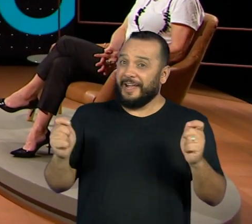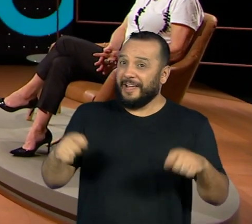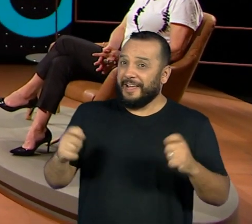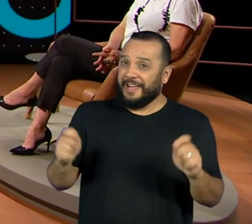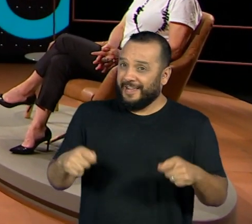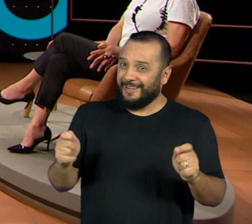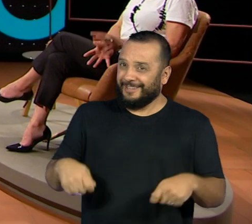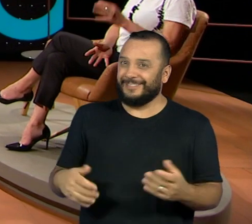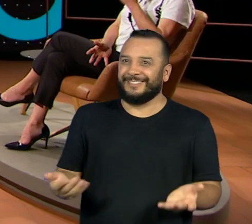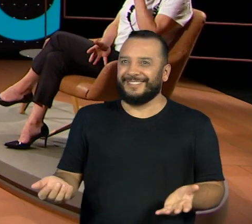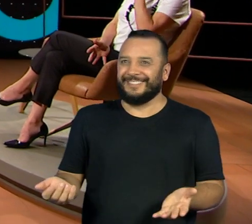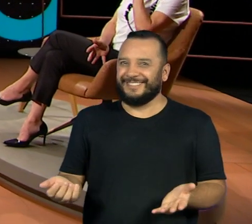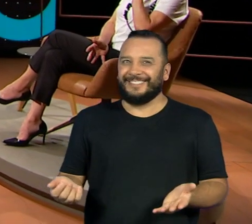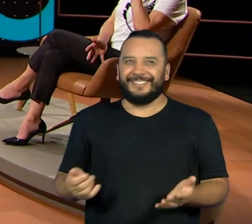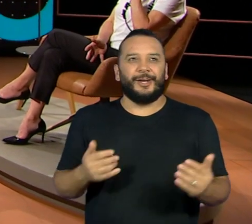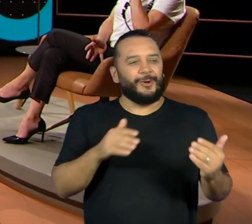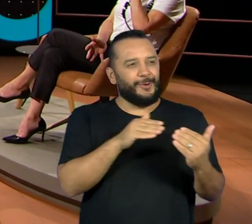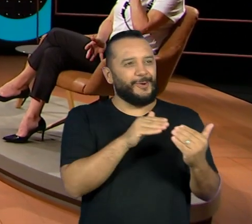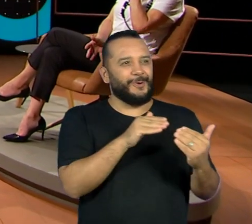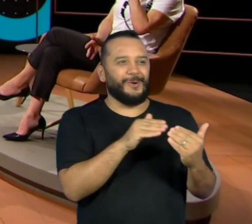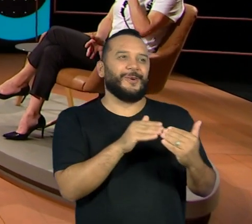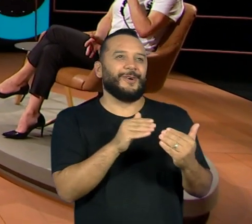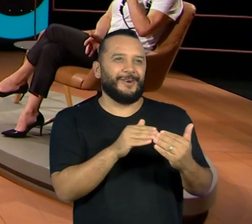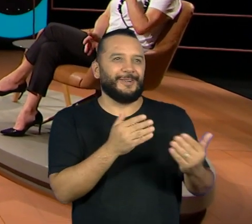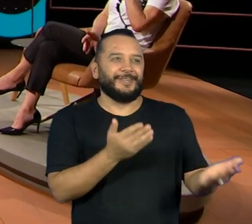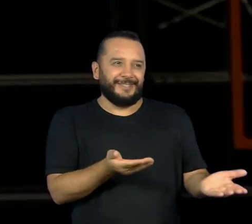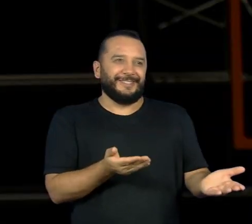Isso foi um golpe, certo, foi um golpe do Ademar, não foi